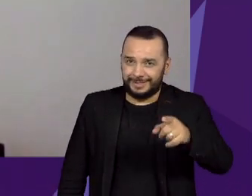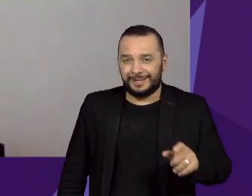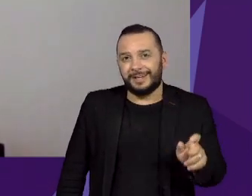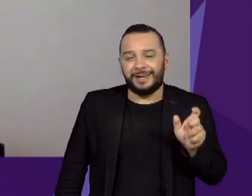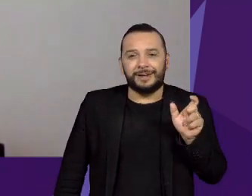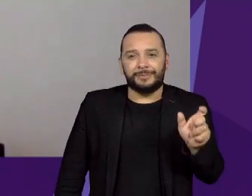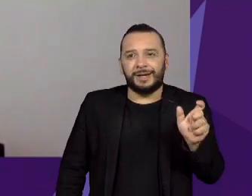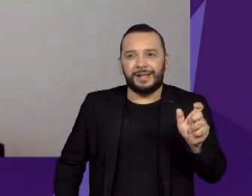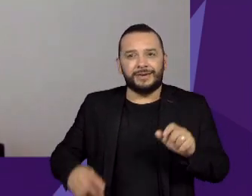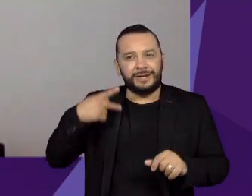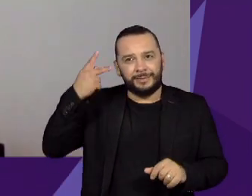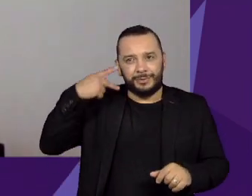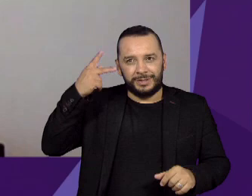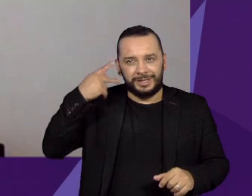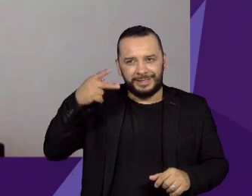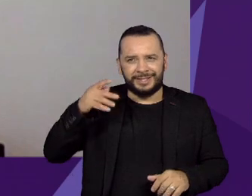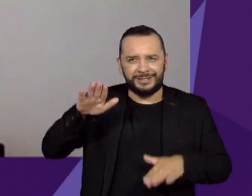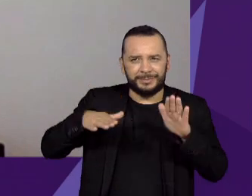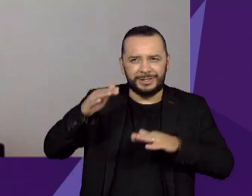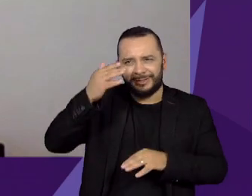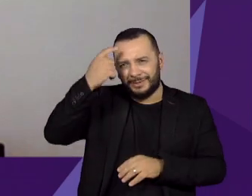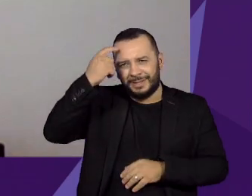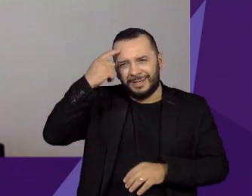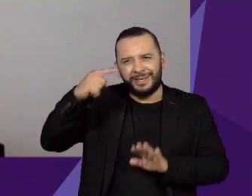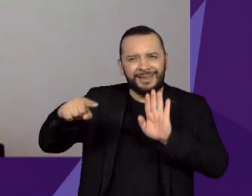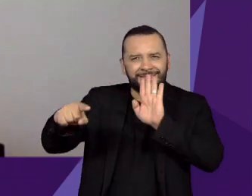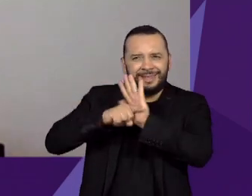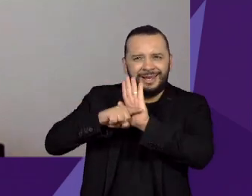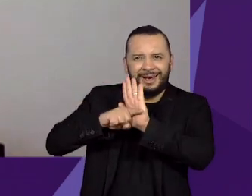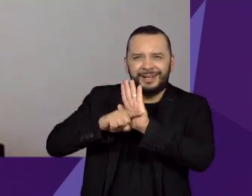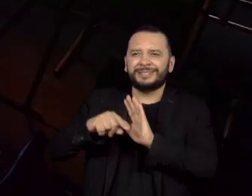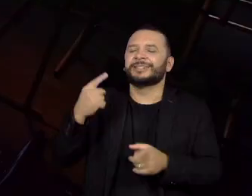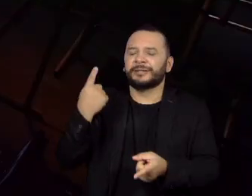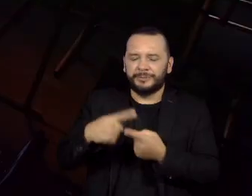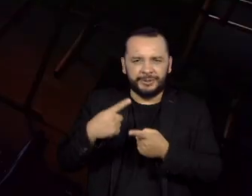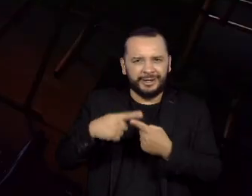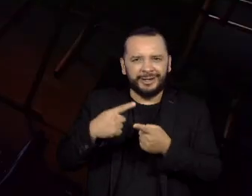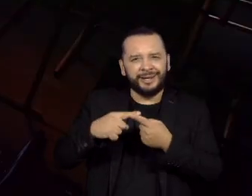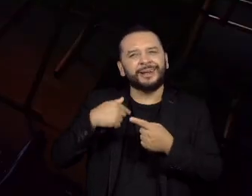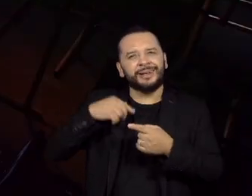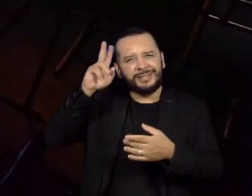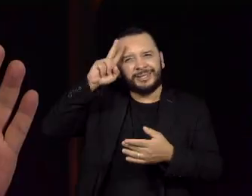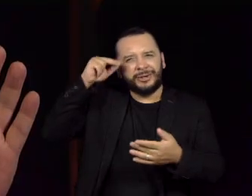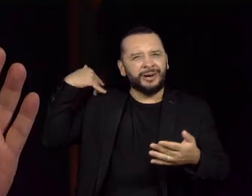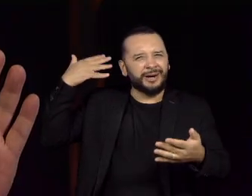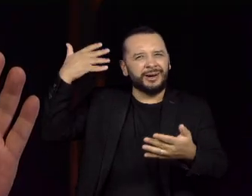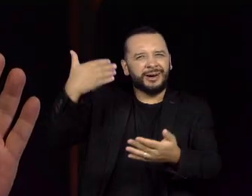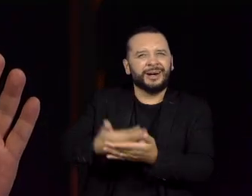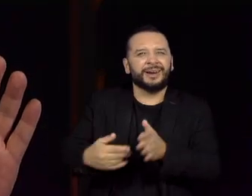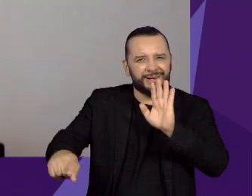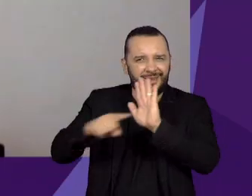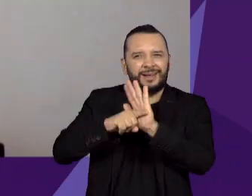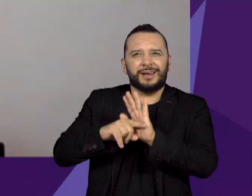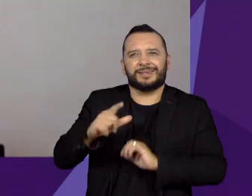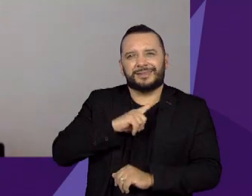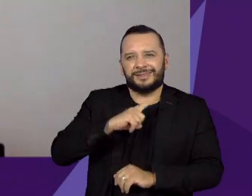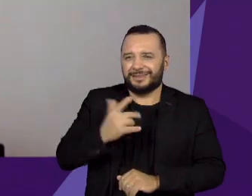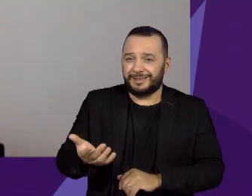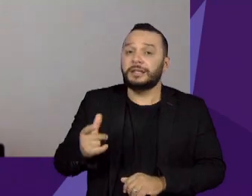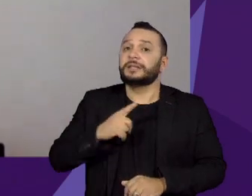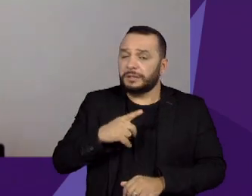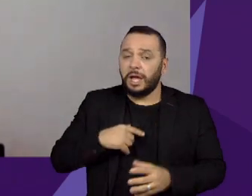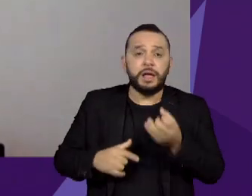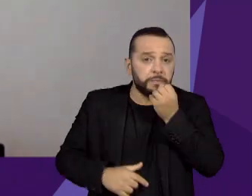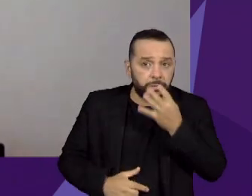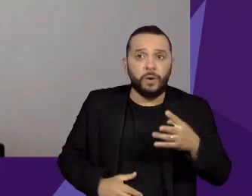ela é conjugada pejorativamente no Brasil por conta do conjunto da obra. Mas não foi isso que eu quis dizer. Tem bons políticos.